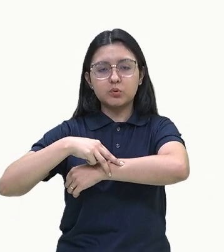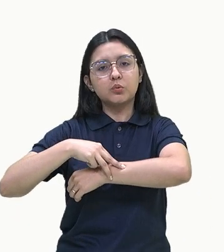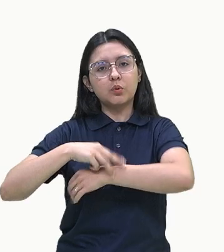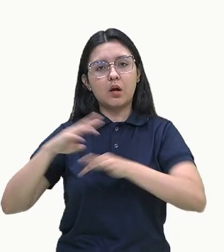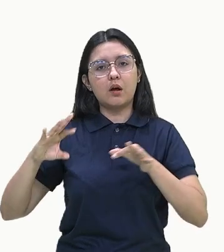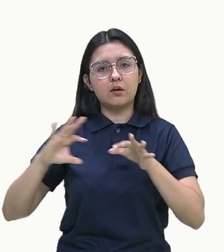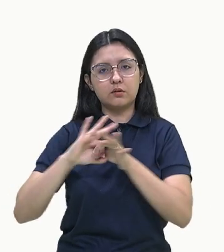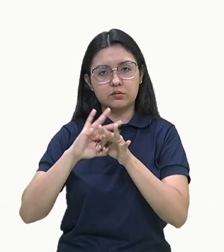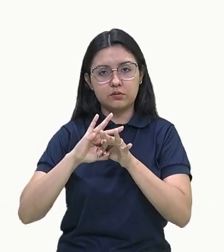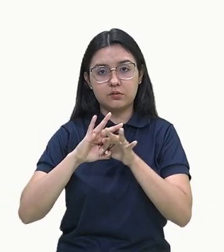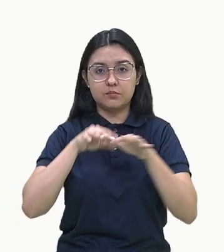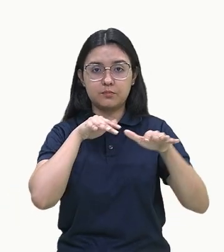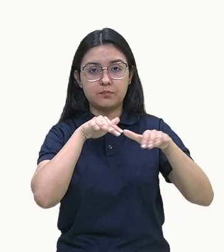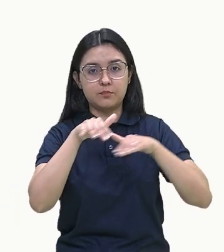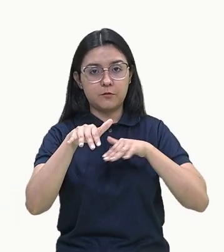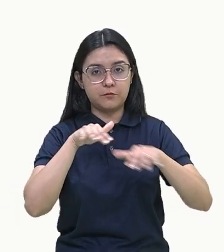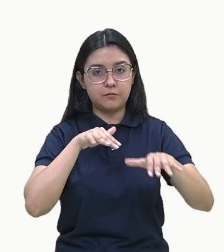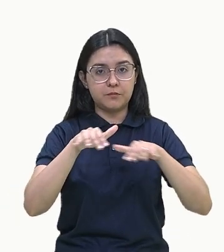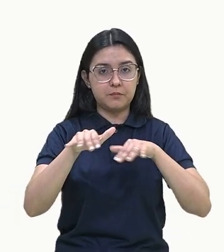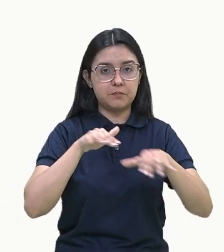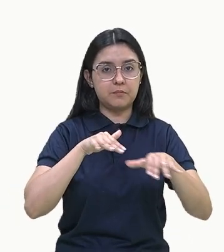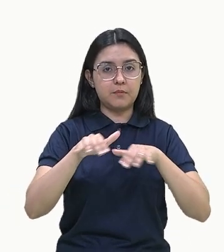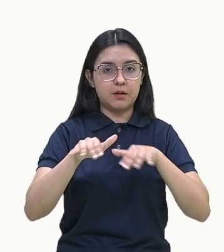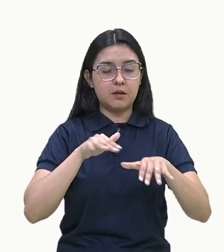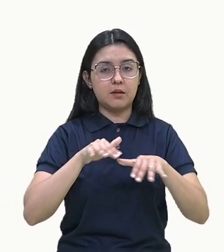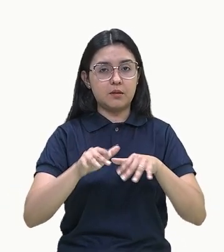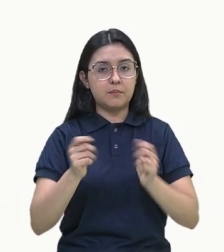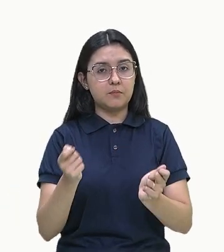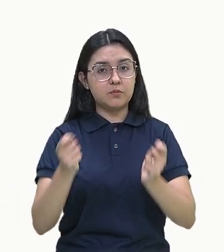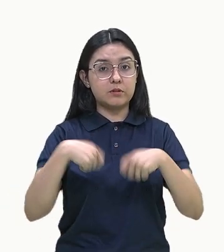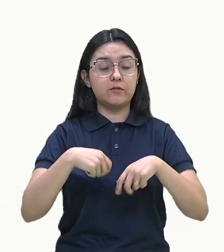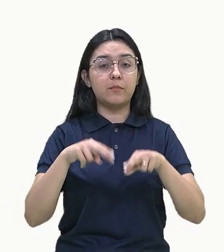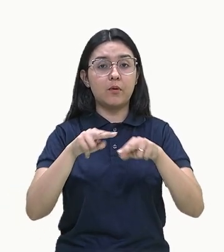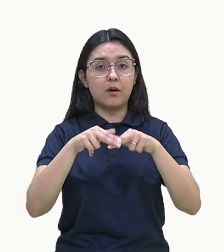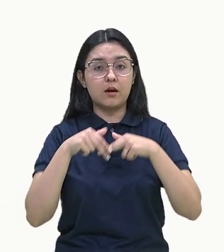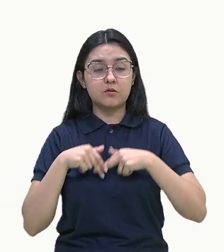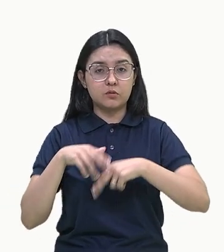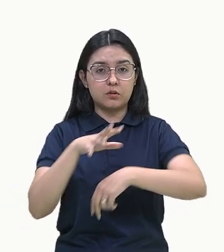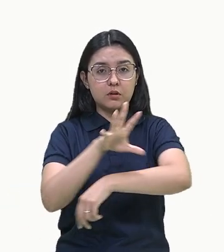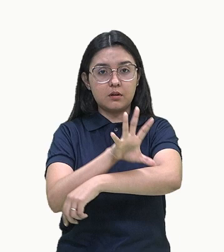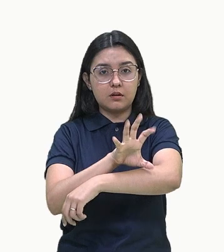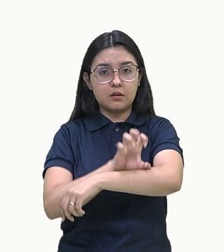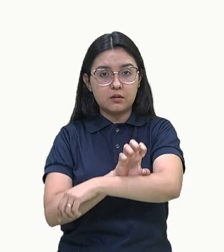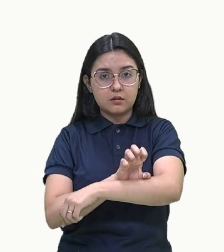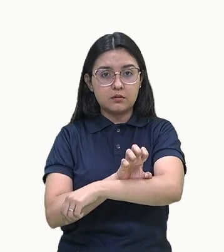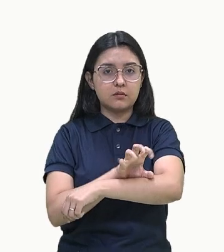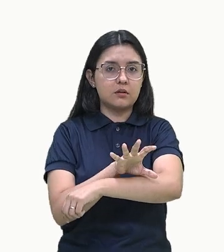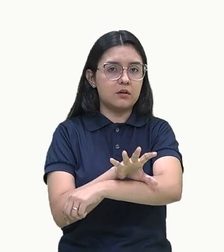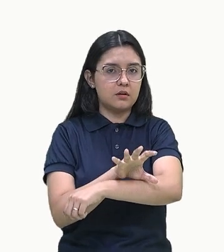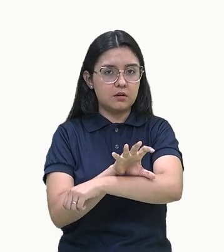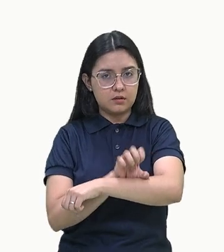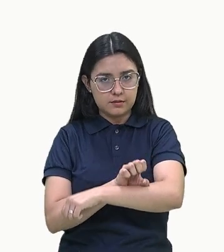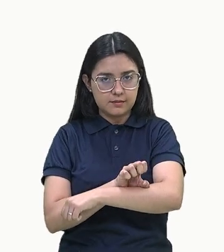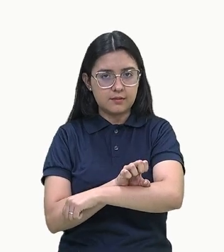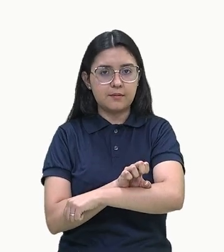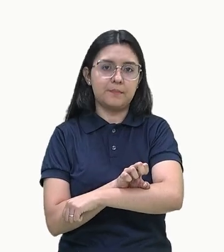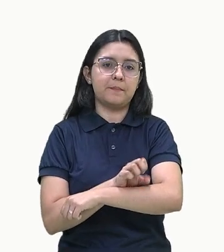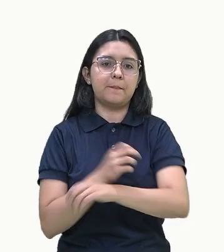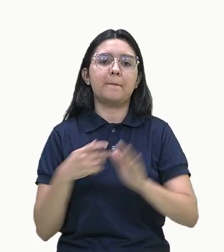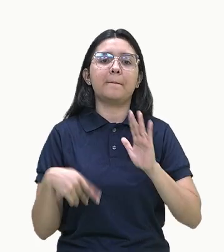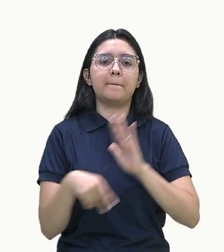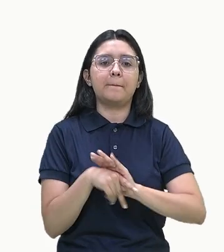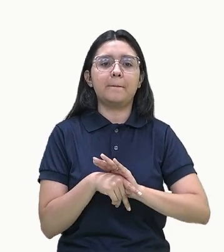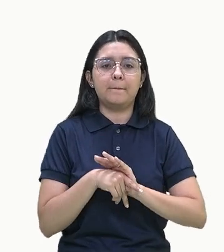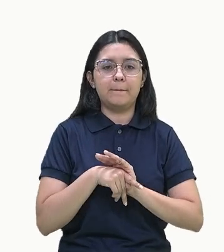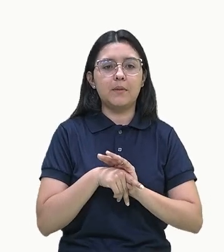movimentos são realizados a partir da contração e do relaxamento que estes